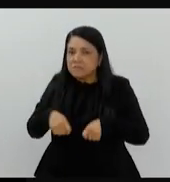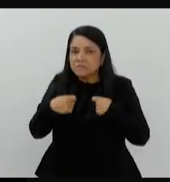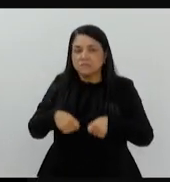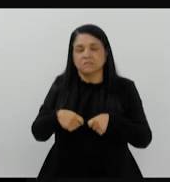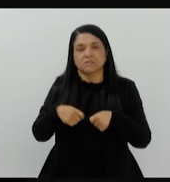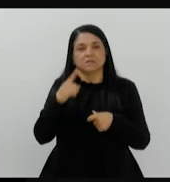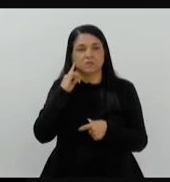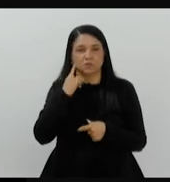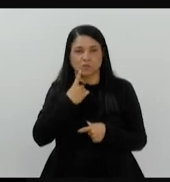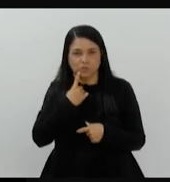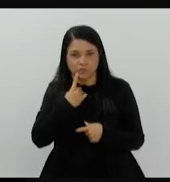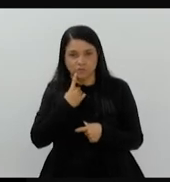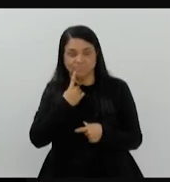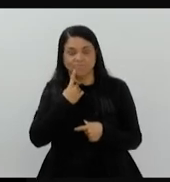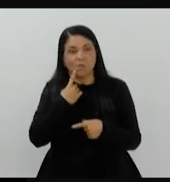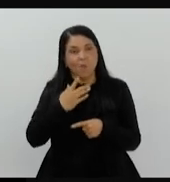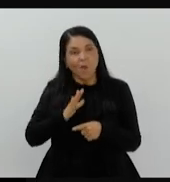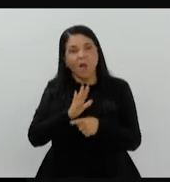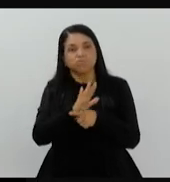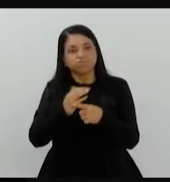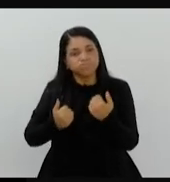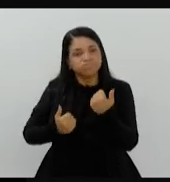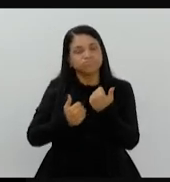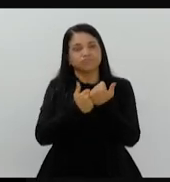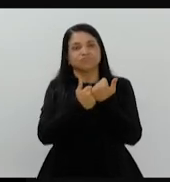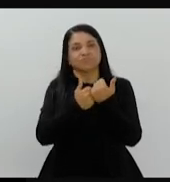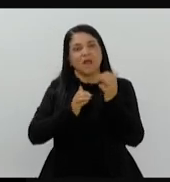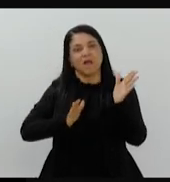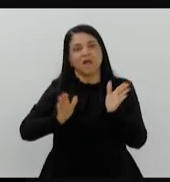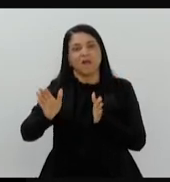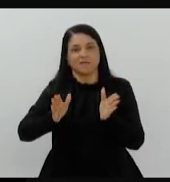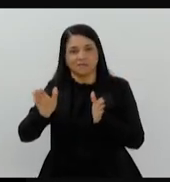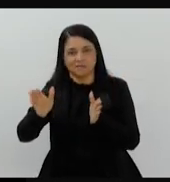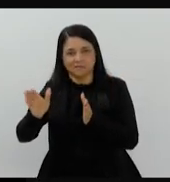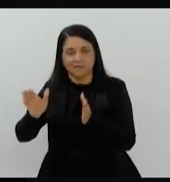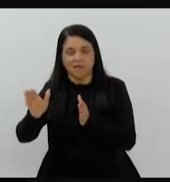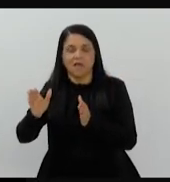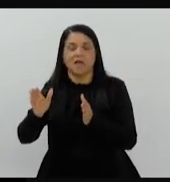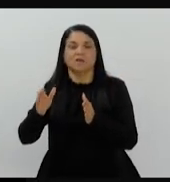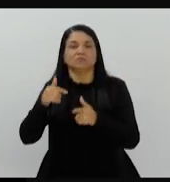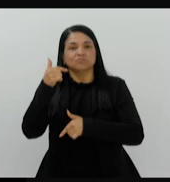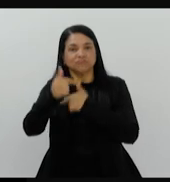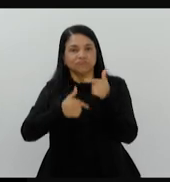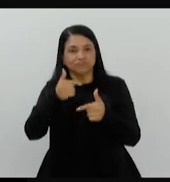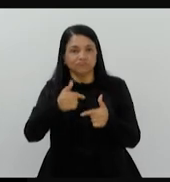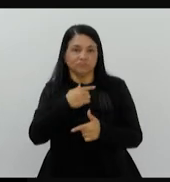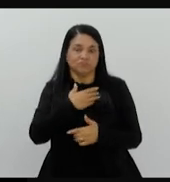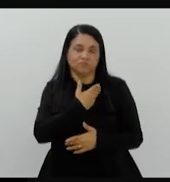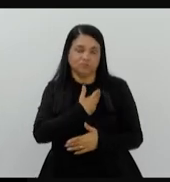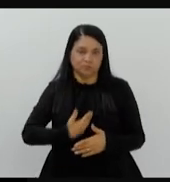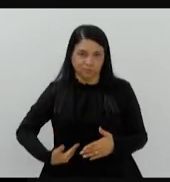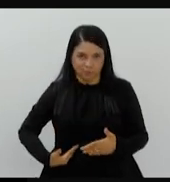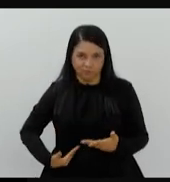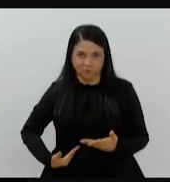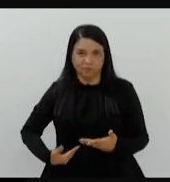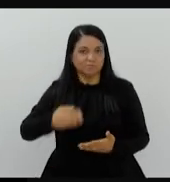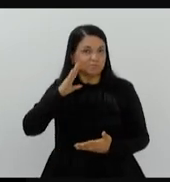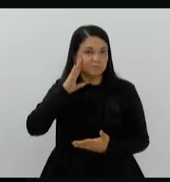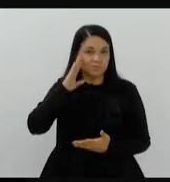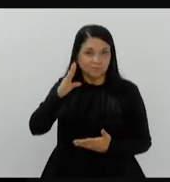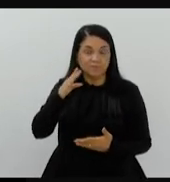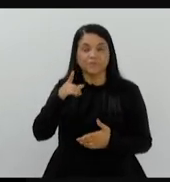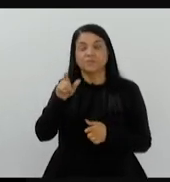né, de um auxílio para poder acessar serviços públicos tão fundamentais. Falando aí, né, das